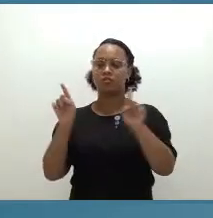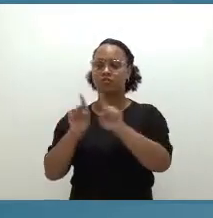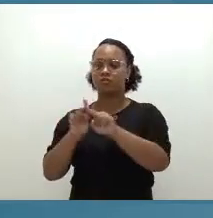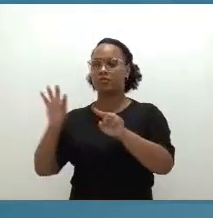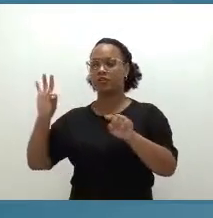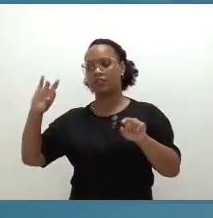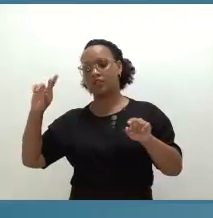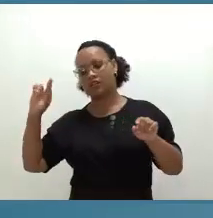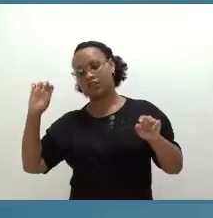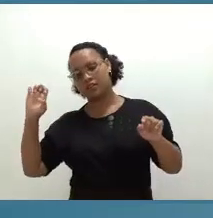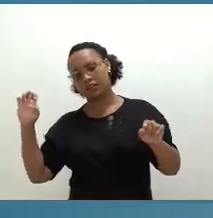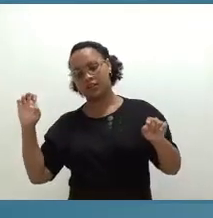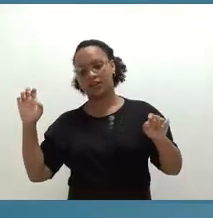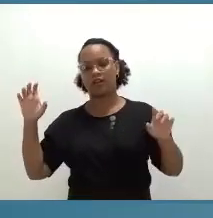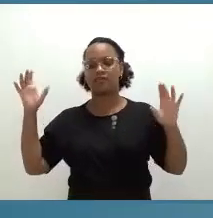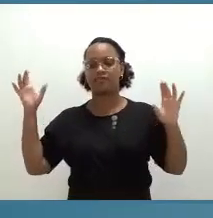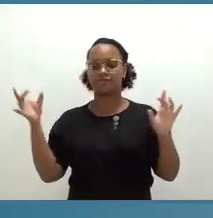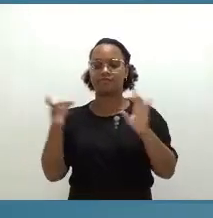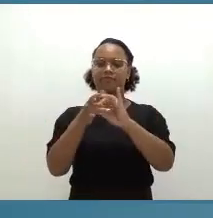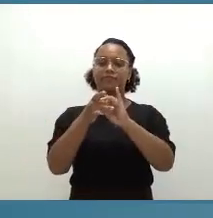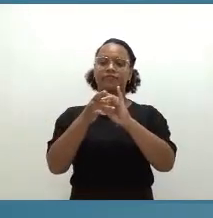Eleitoral, que viabiliza